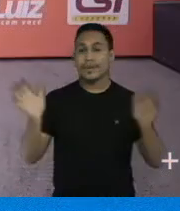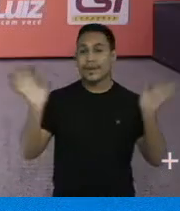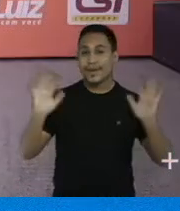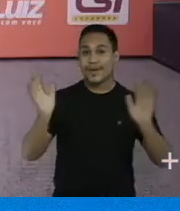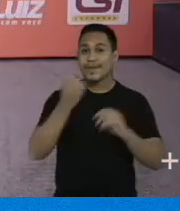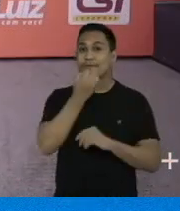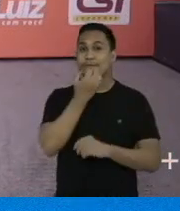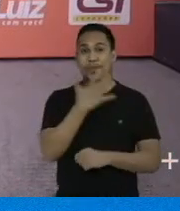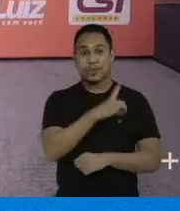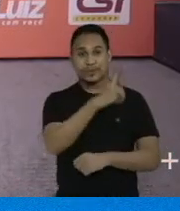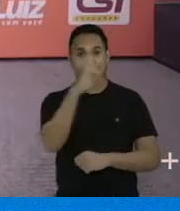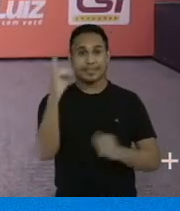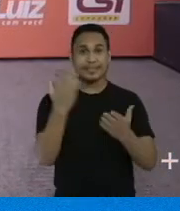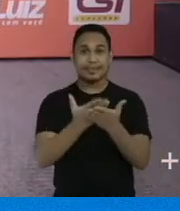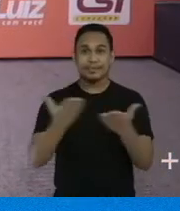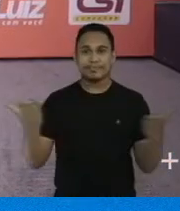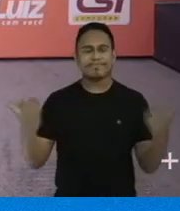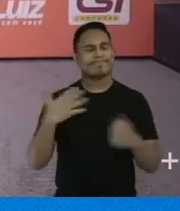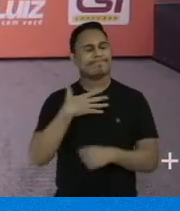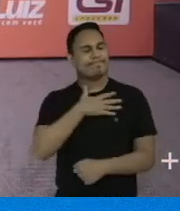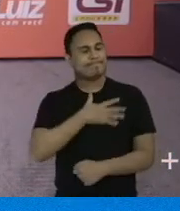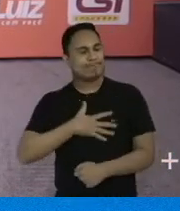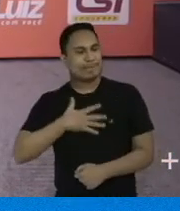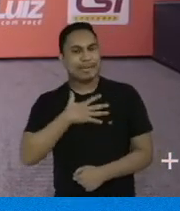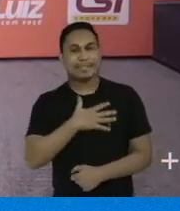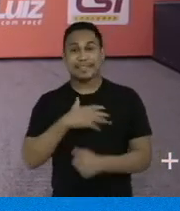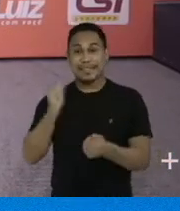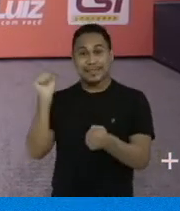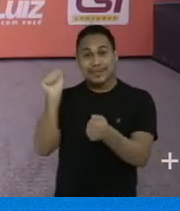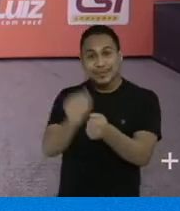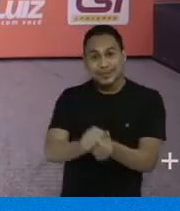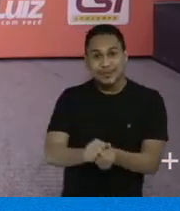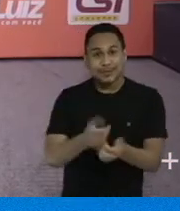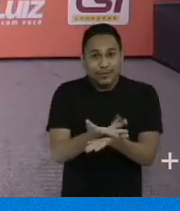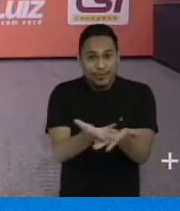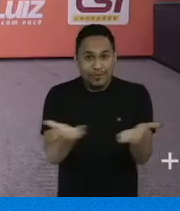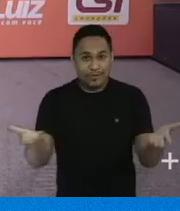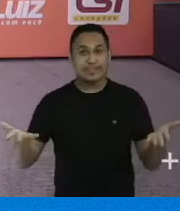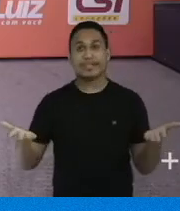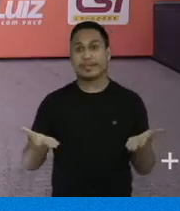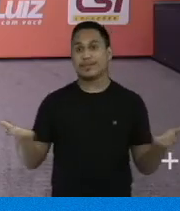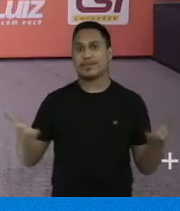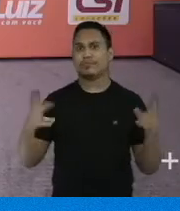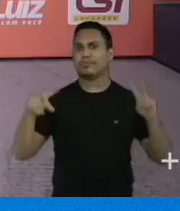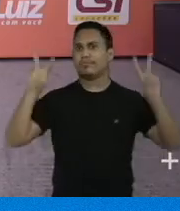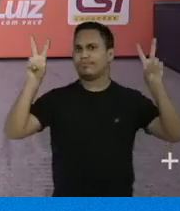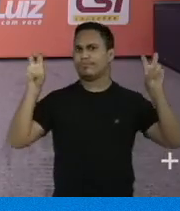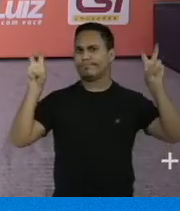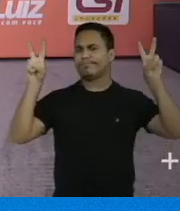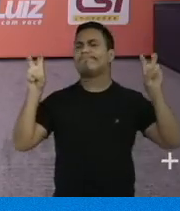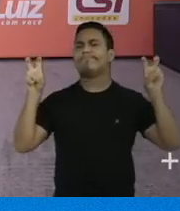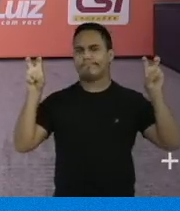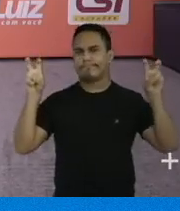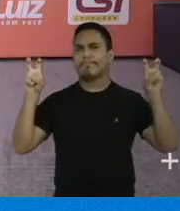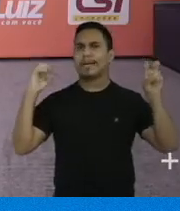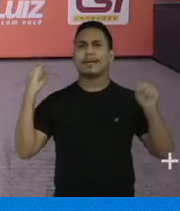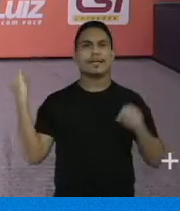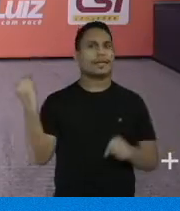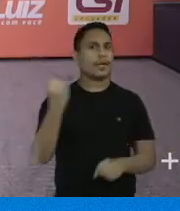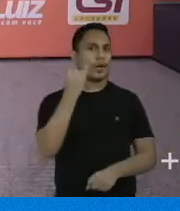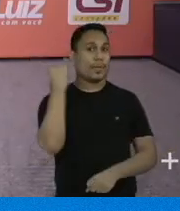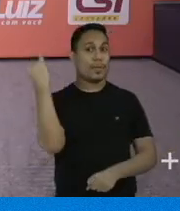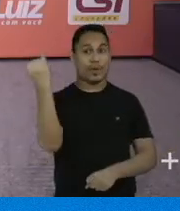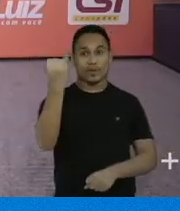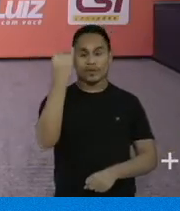pessoal. É um prazer estar aqui com vocês hoje para a gente abordar esse tema tão pertinente,